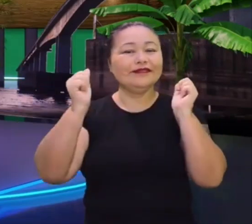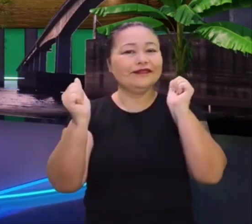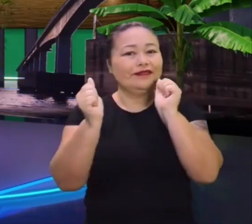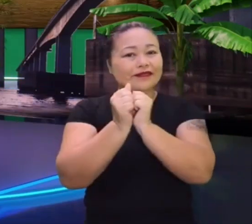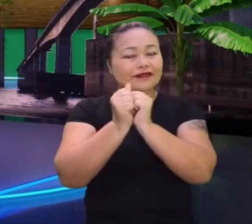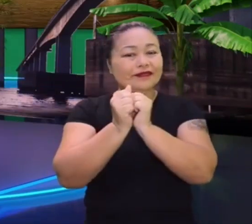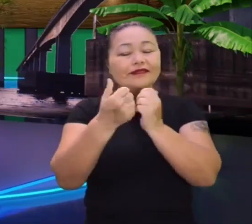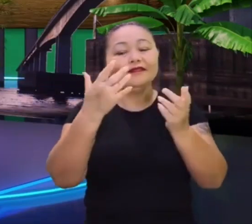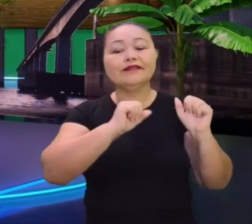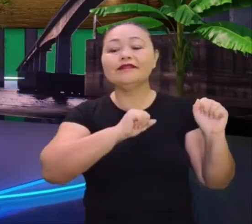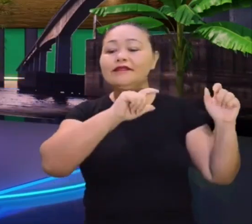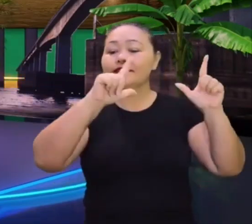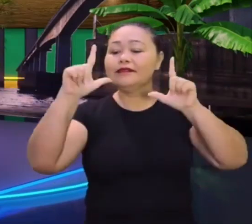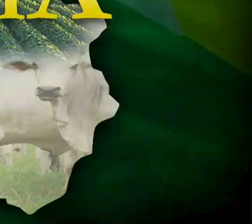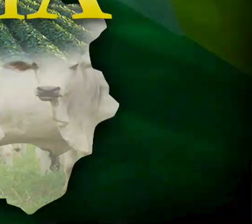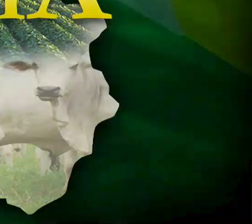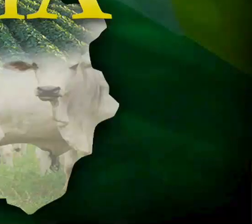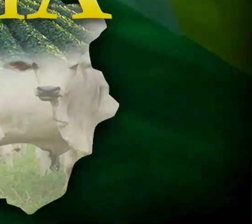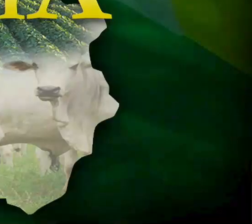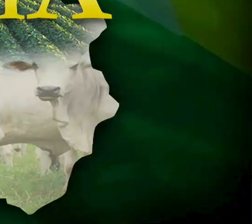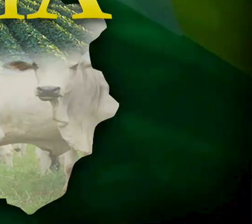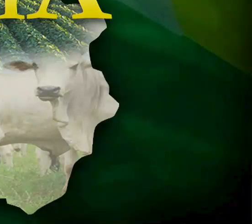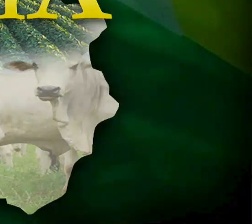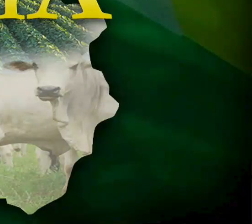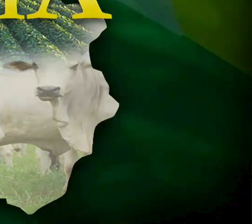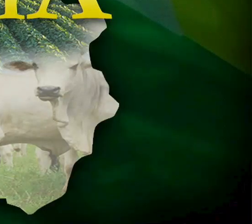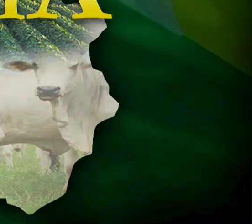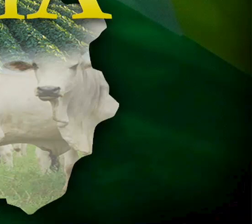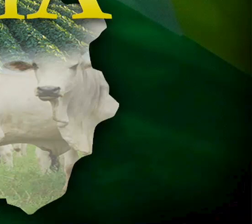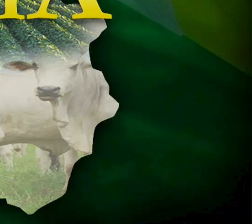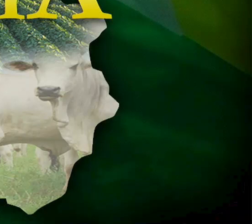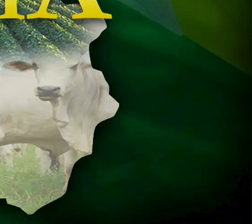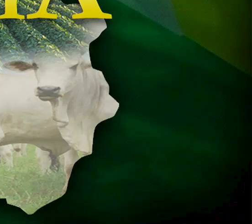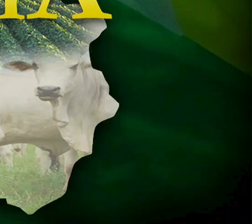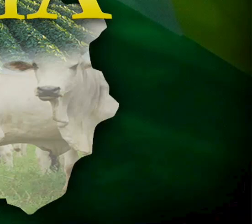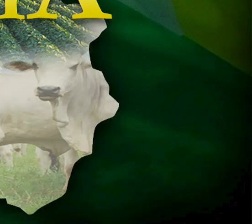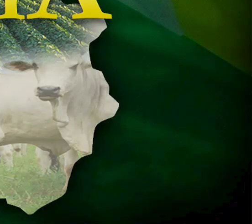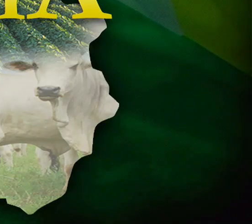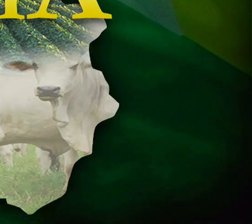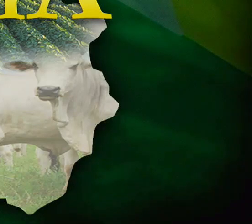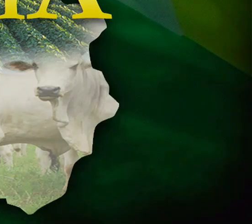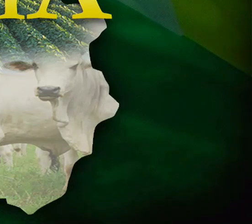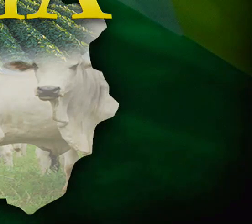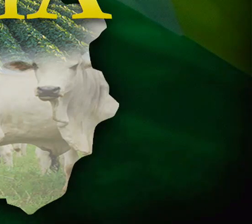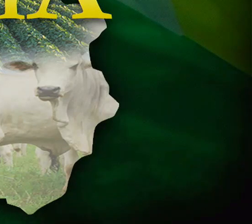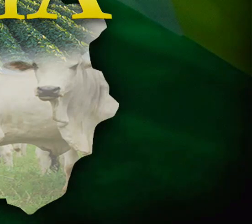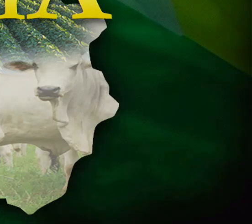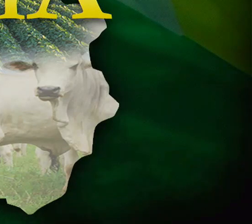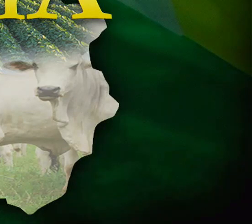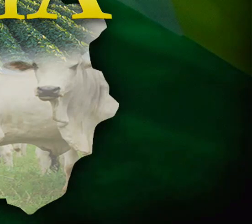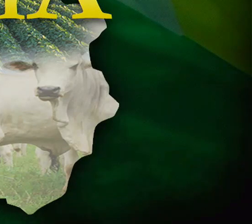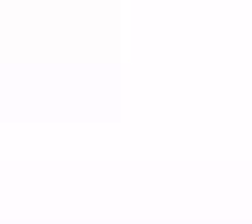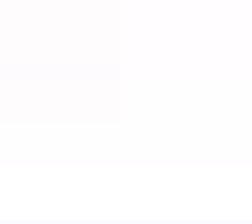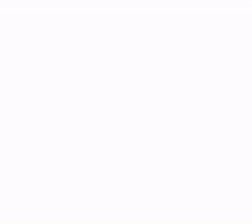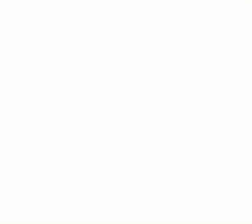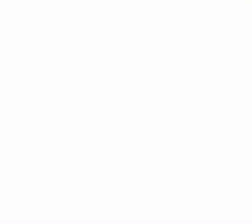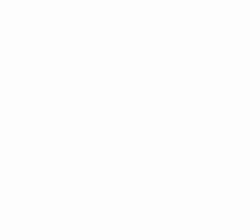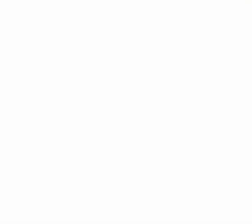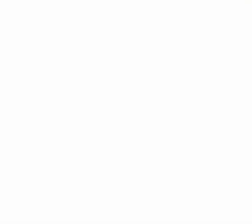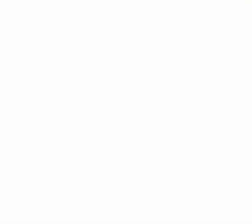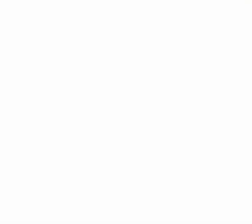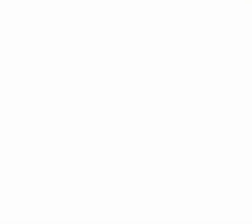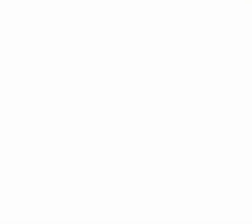vamos lá no quadro fazer a revisão da nossa aula. Fica de olho. Olha só, a gente agora vai para a nossa aula 15.2,